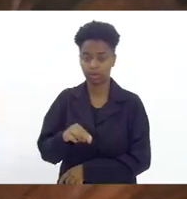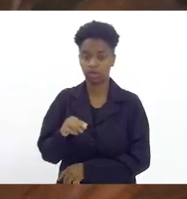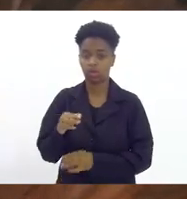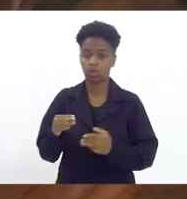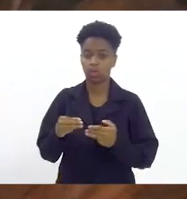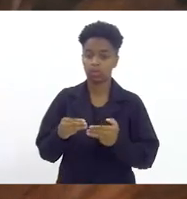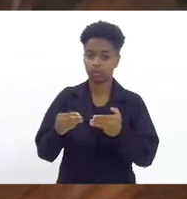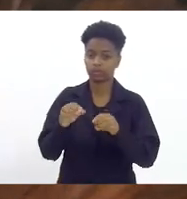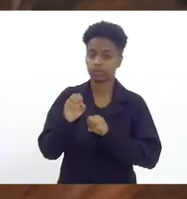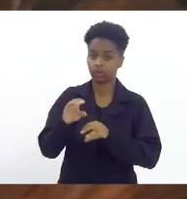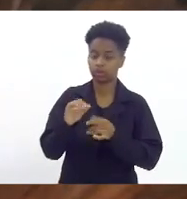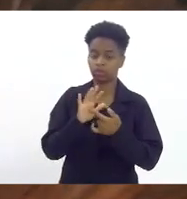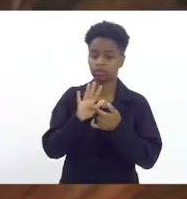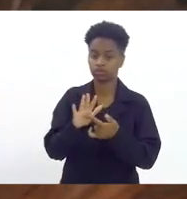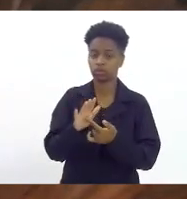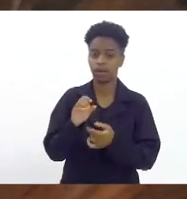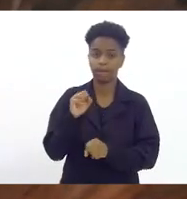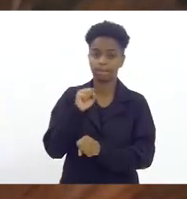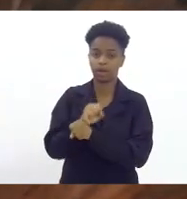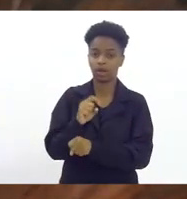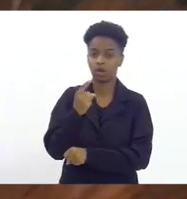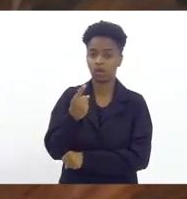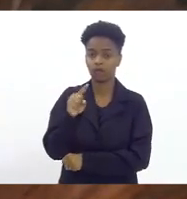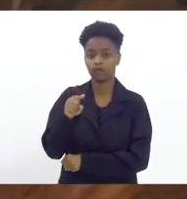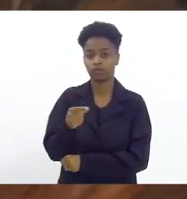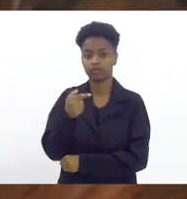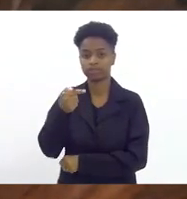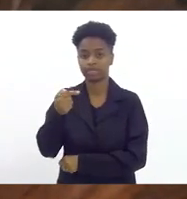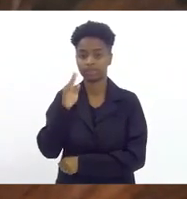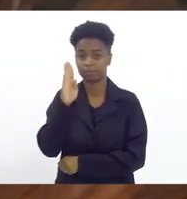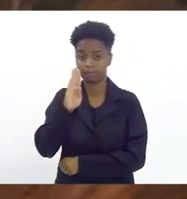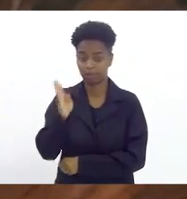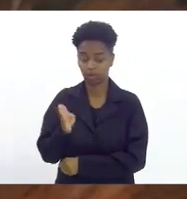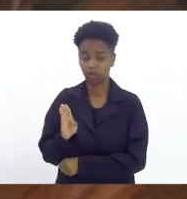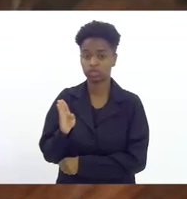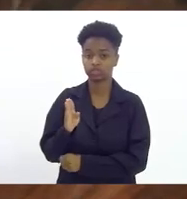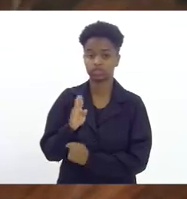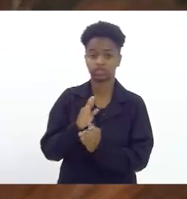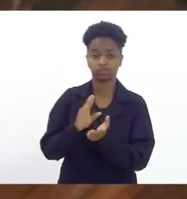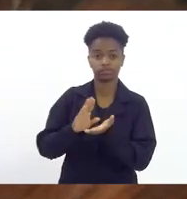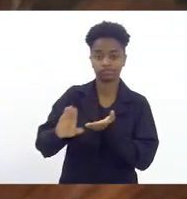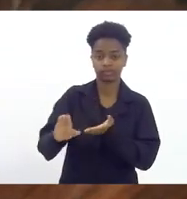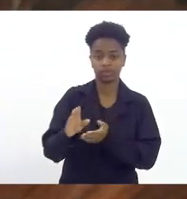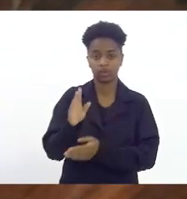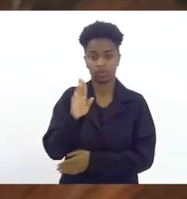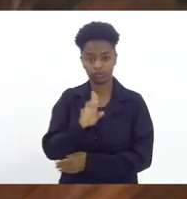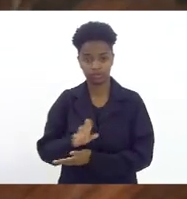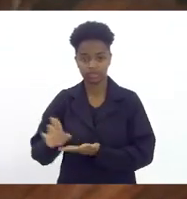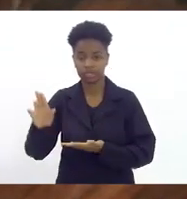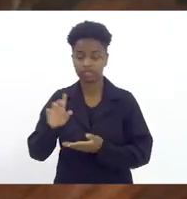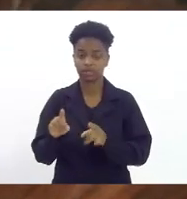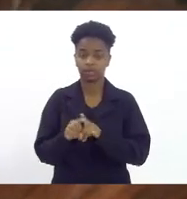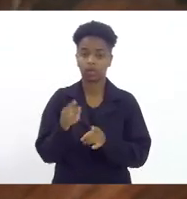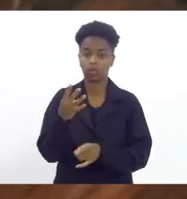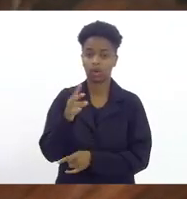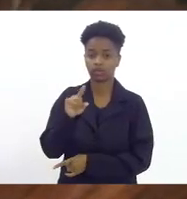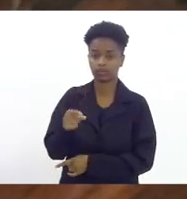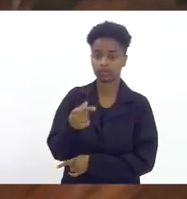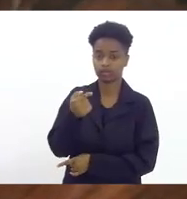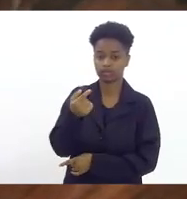de 1.7 bilhões dos gastos da universidades E 4.5 milhões das bolsas de iniciação científica